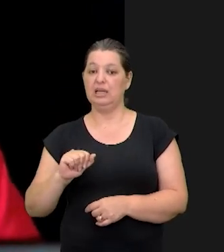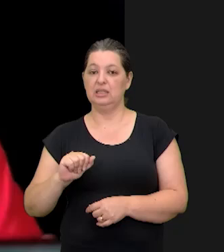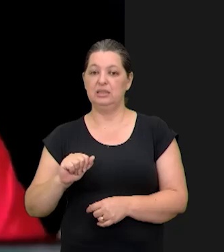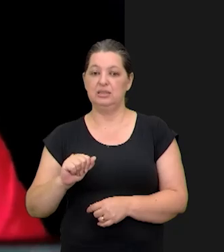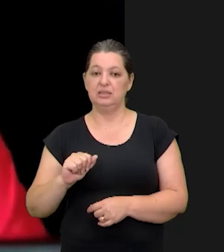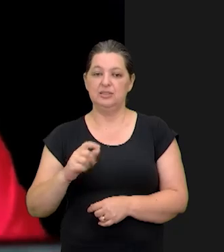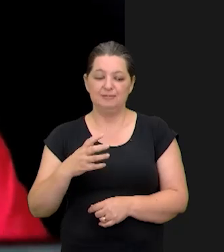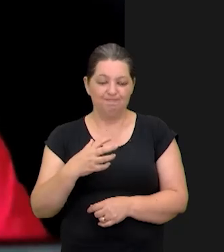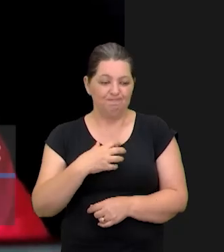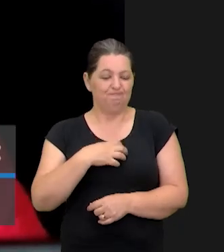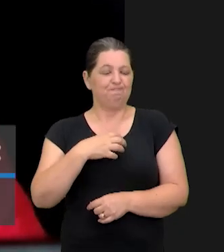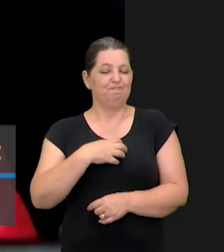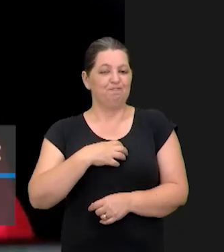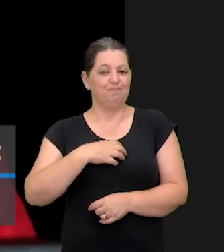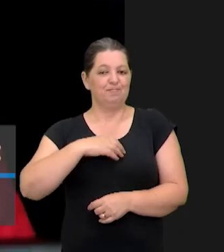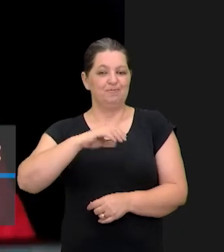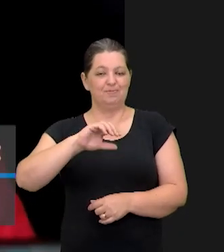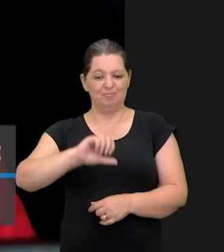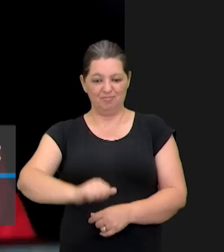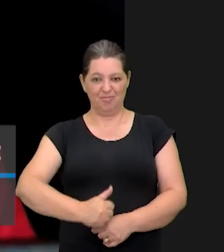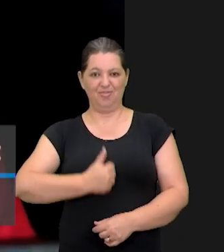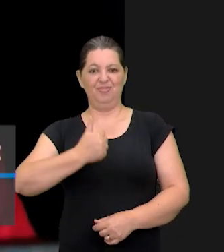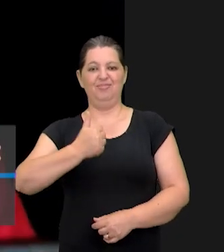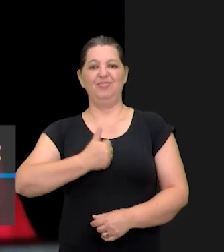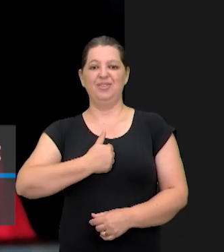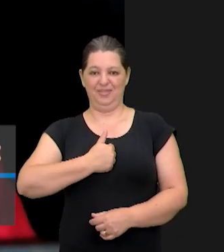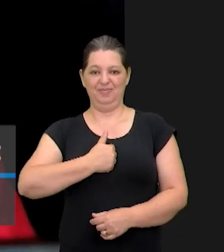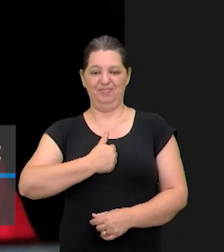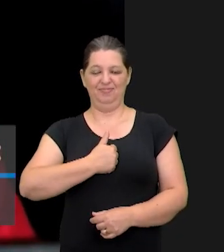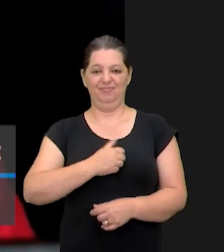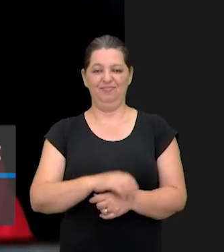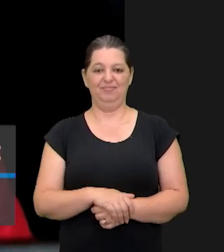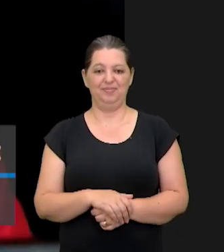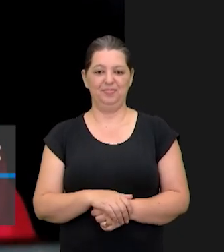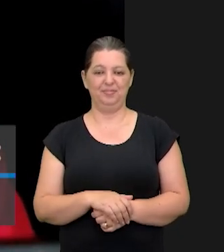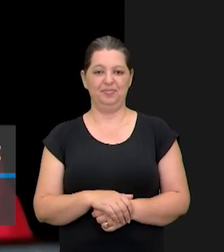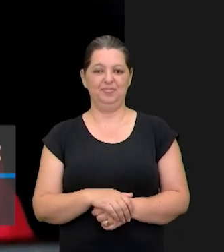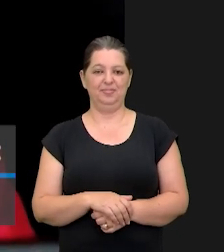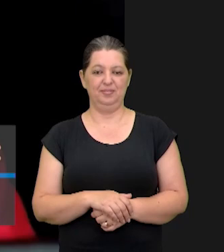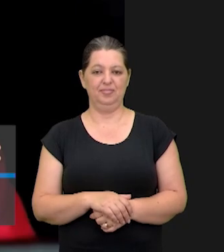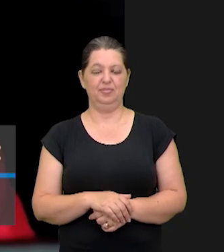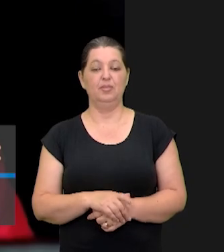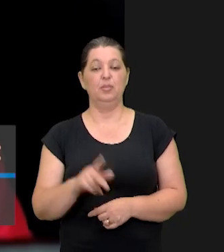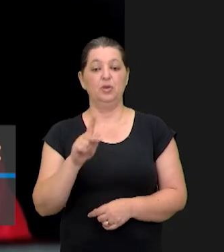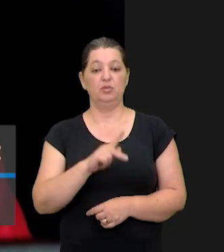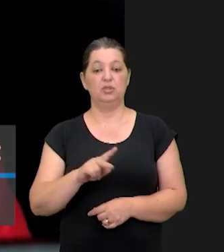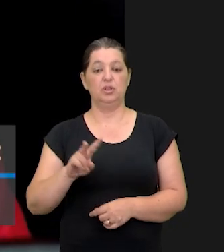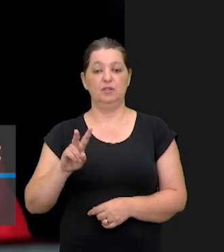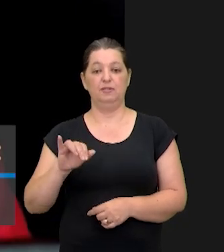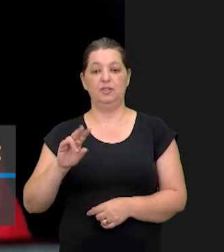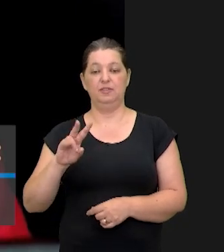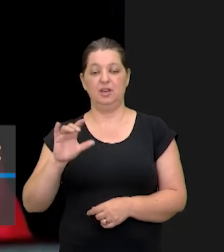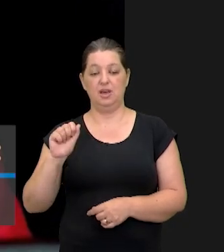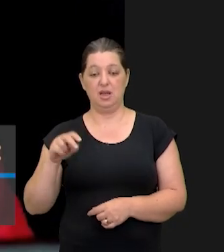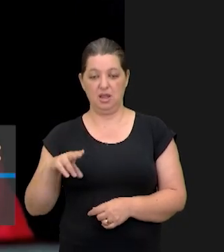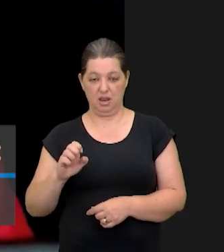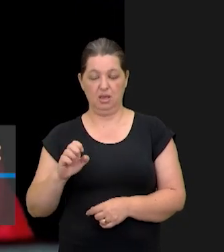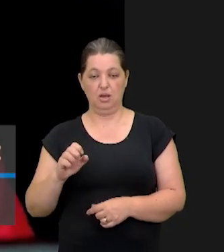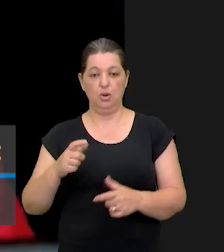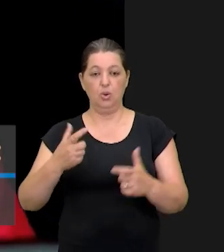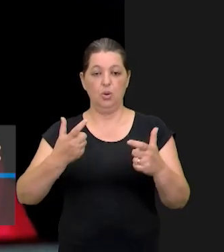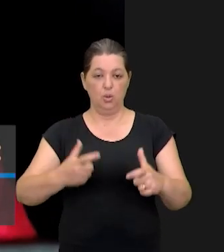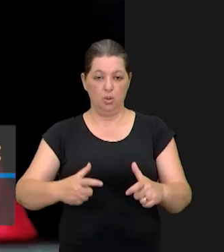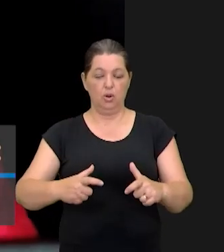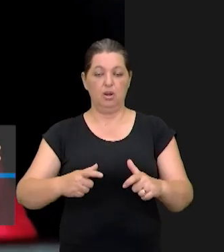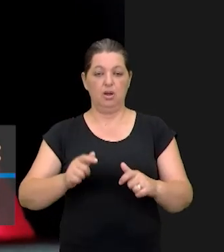sentimento de autoestima. E nós temos também a Proviviane, que traz lá de Guarulhos